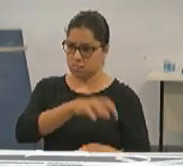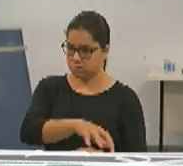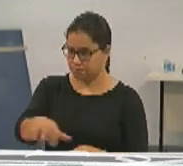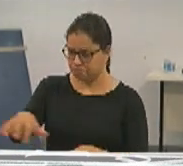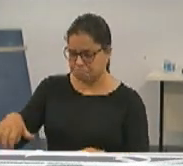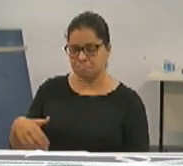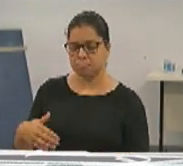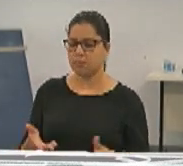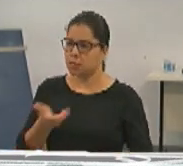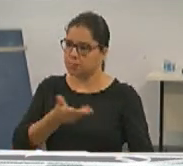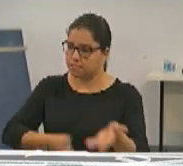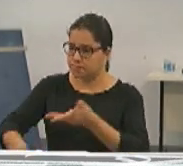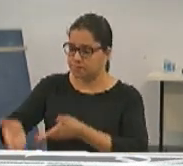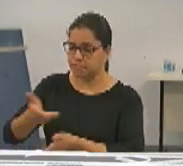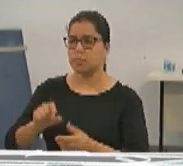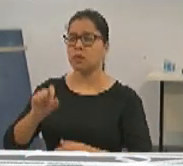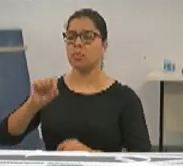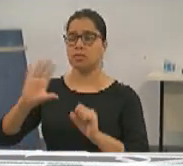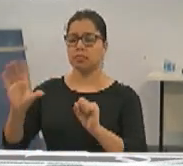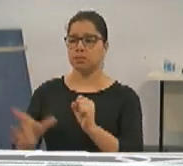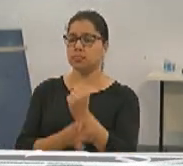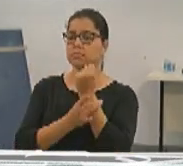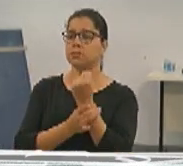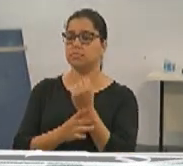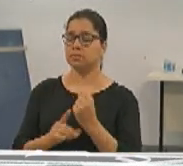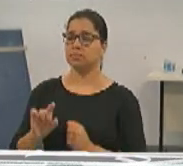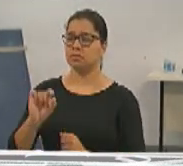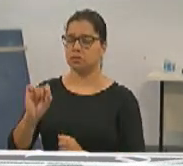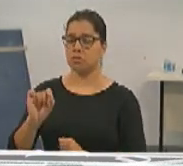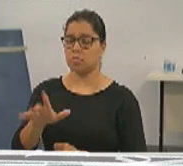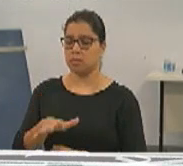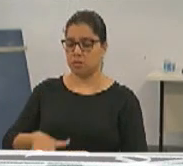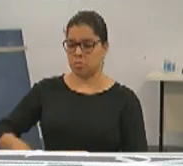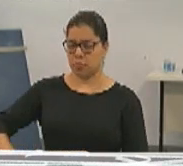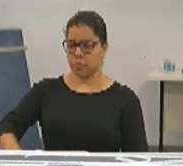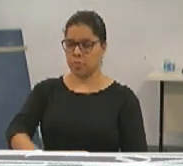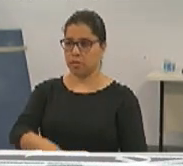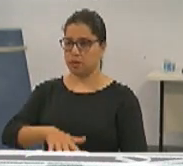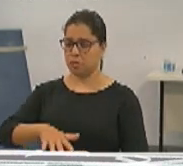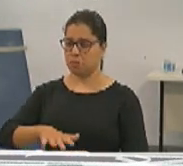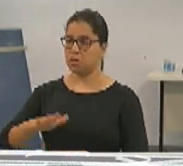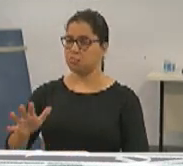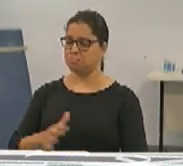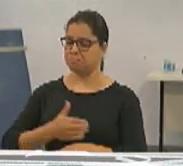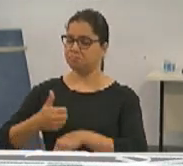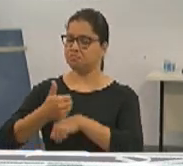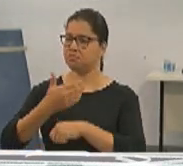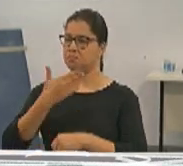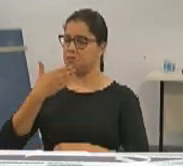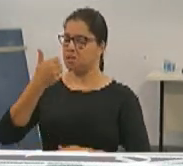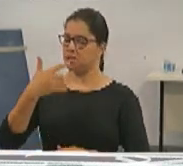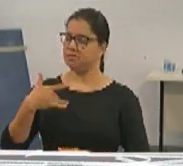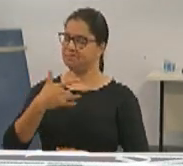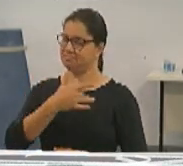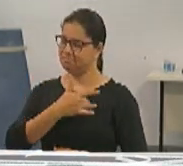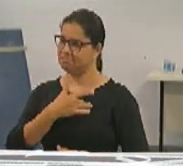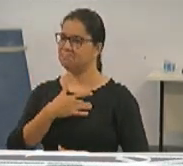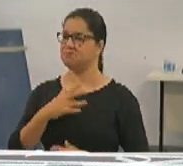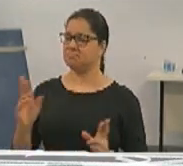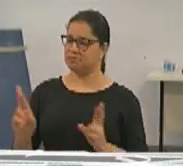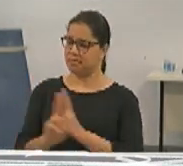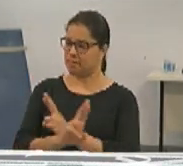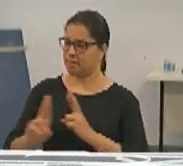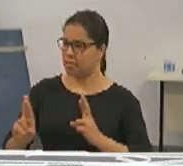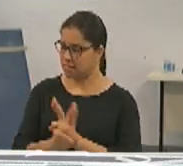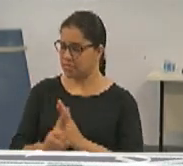no intuito de garantir sempre um ambiente saudável em que as pessoas pudessem ter uma